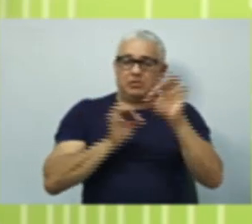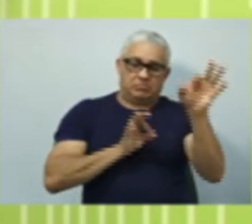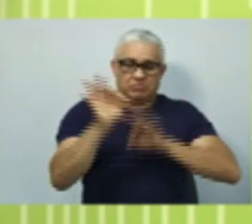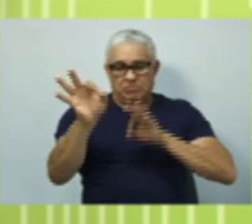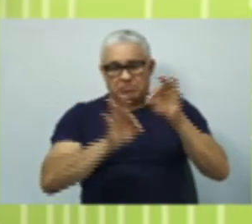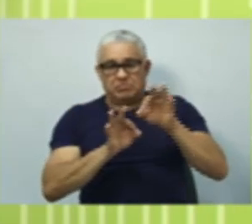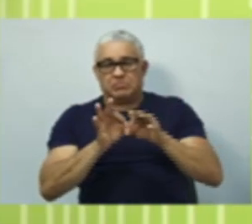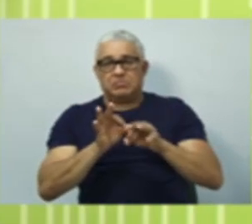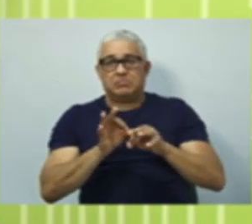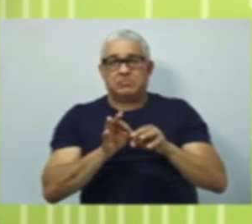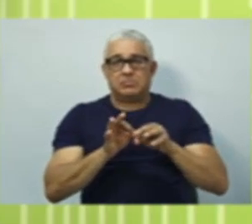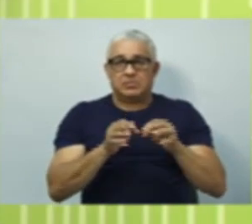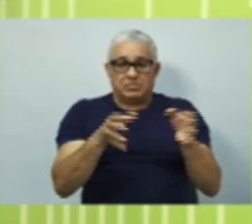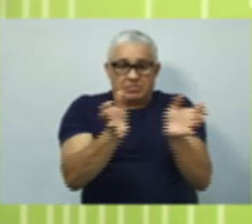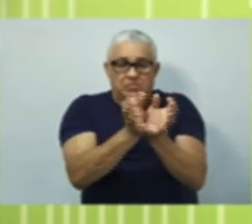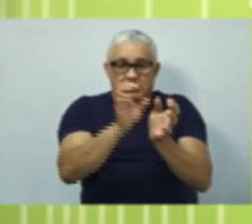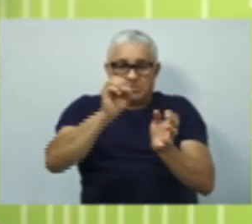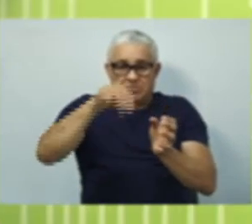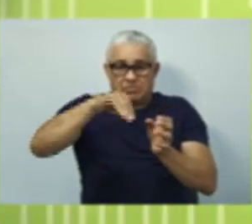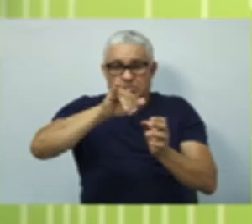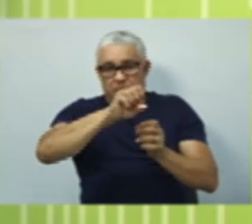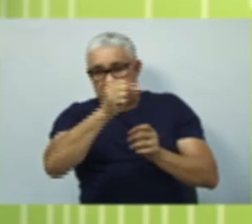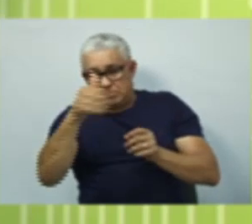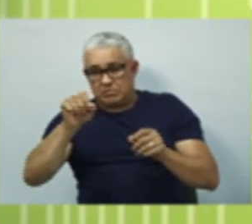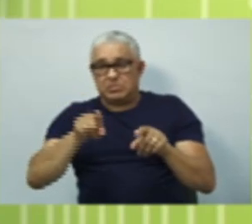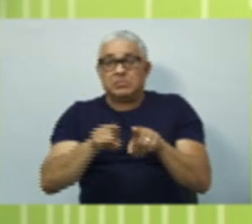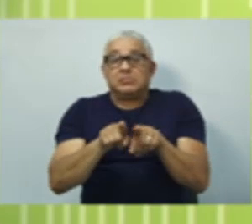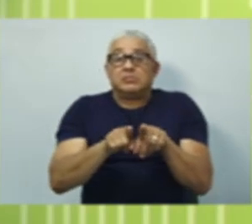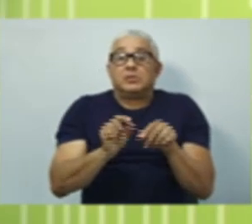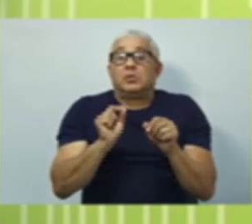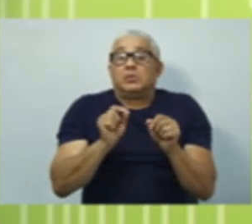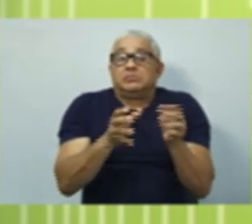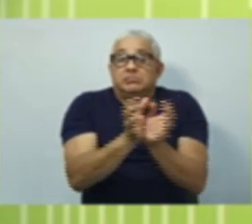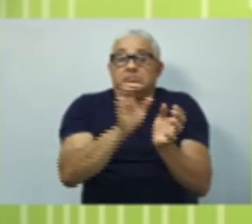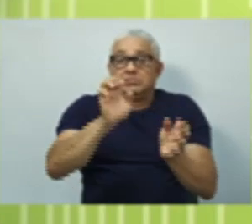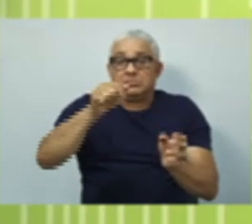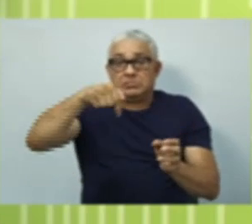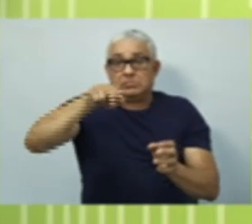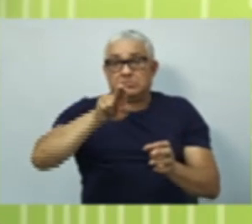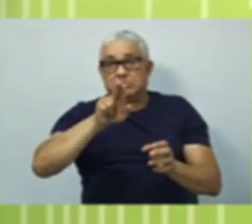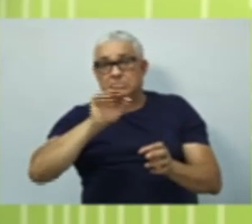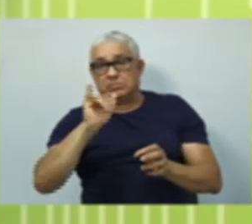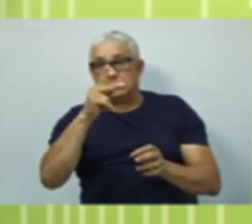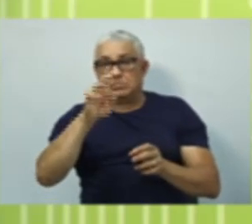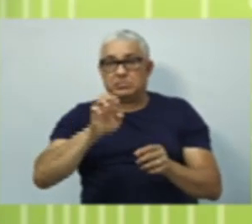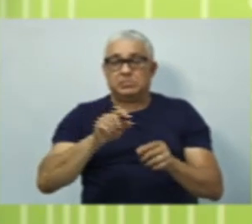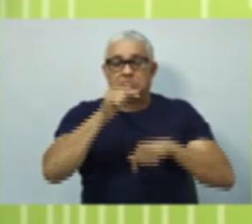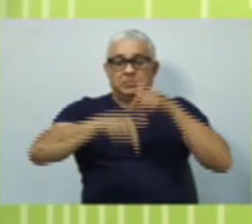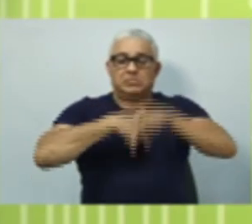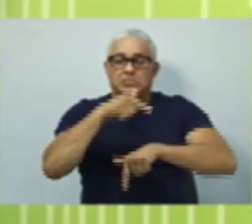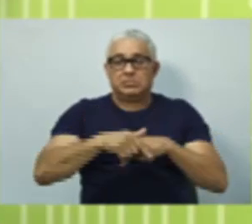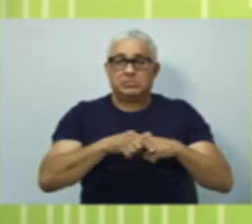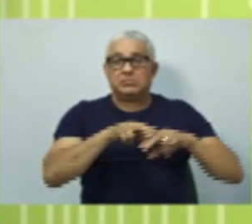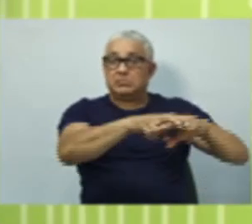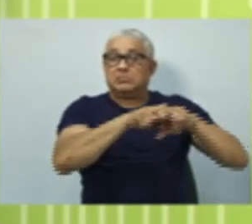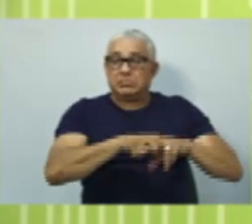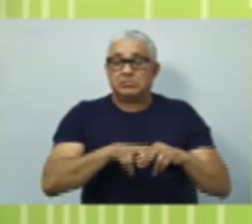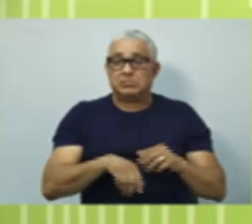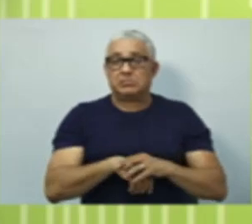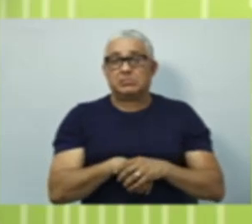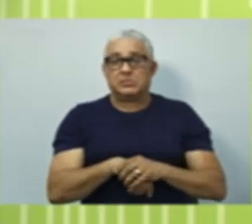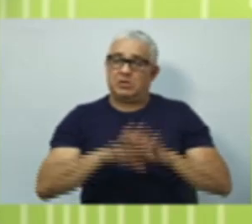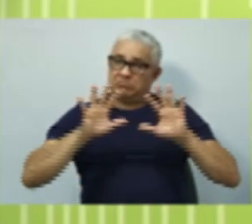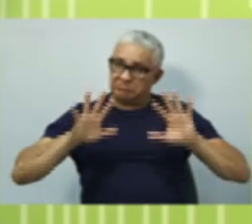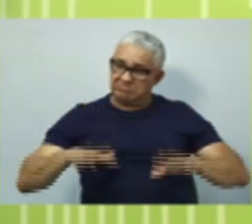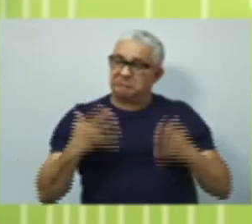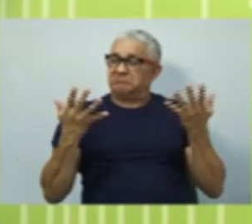montar uma comissão aí, ou para uma equipe para trabalhar em prol de uma festa,